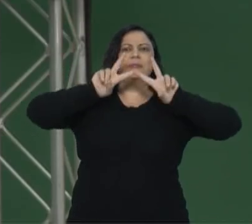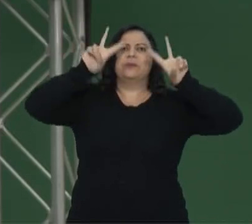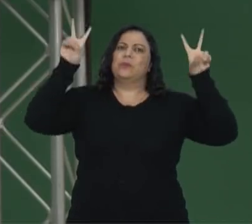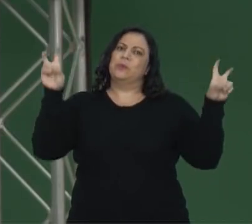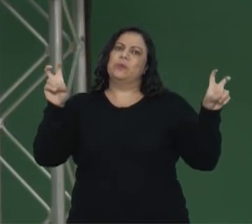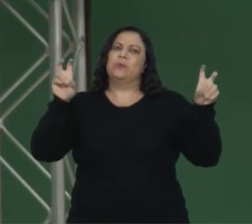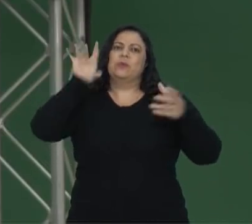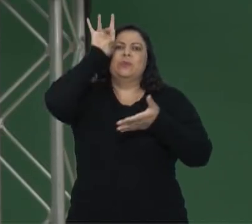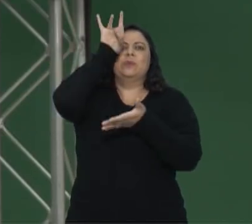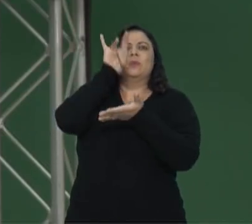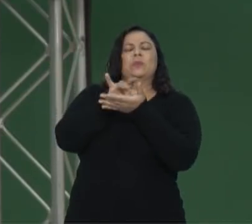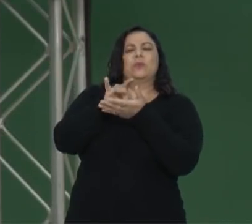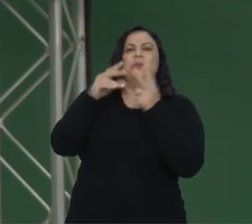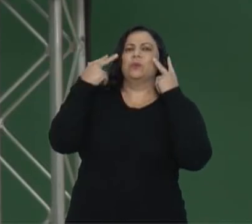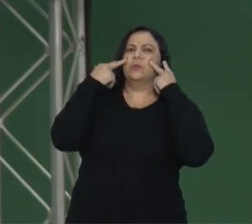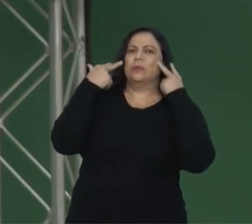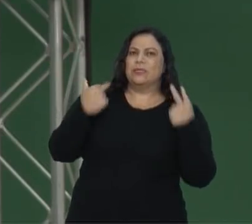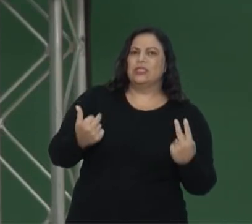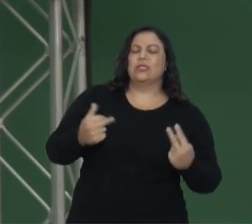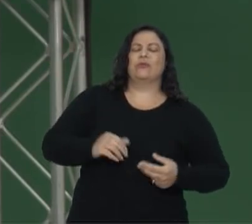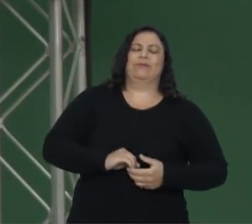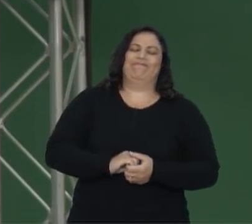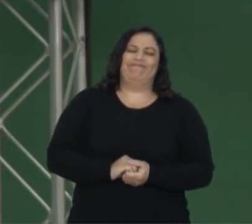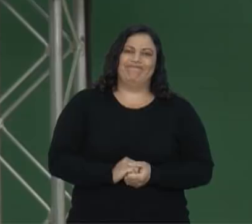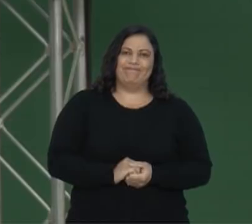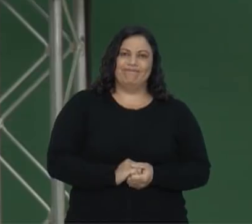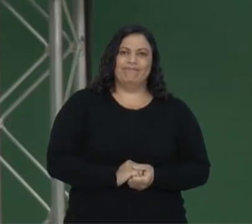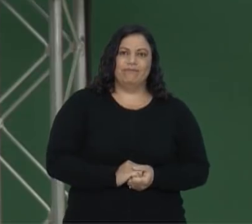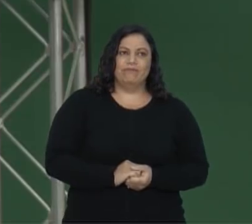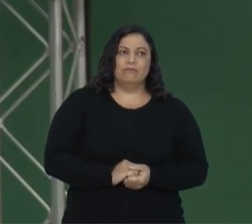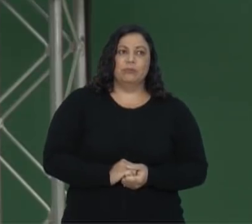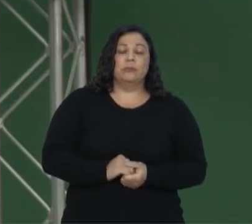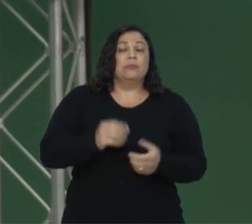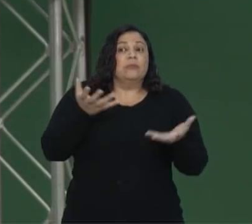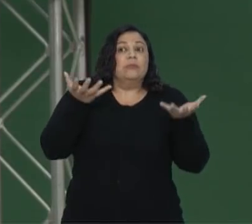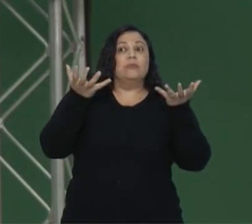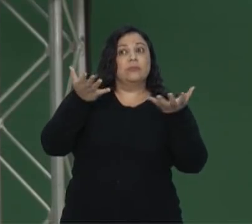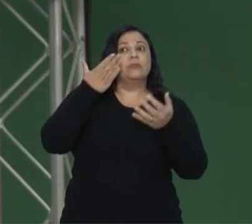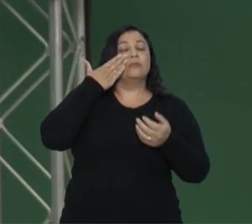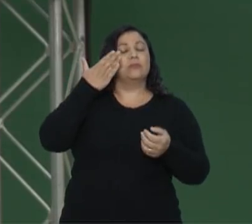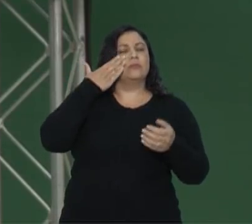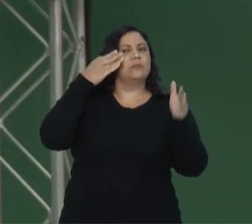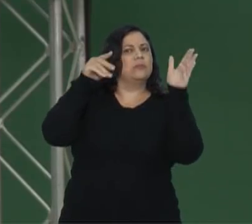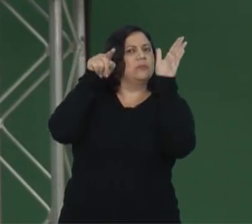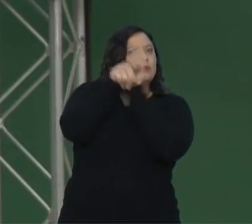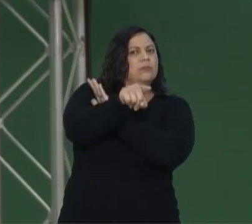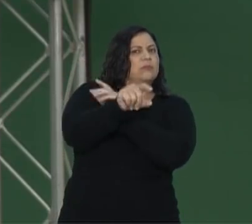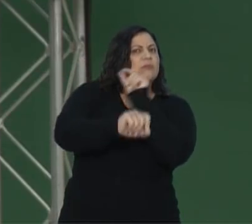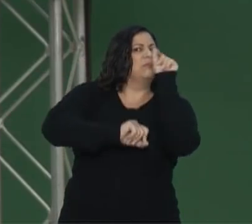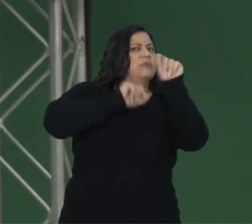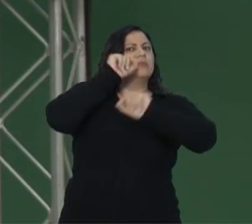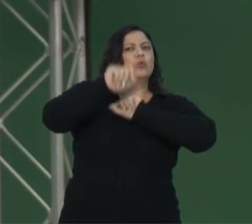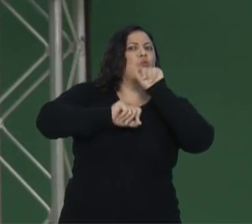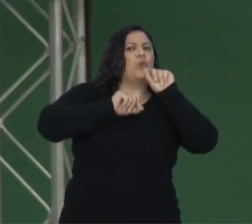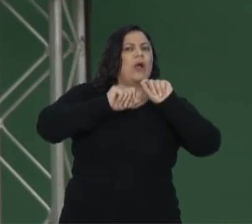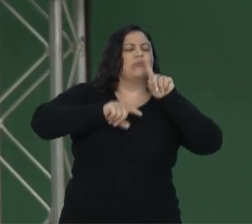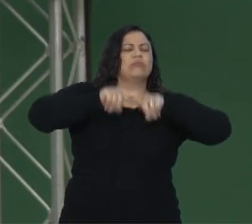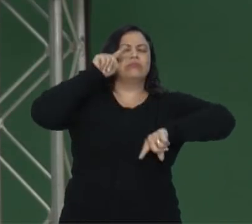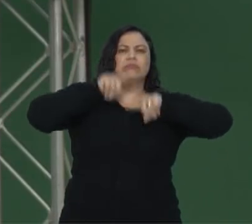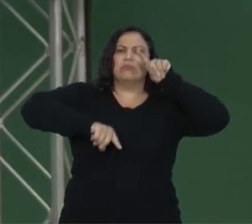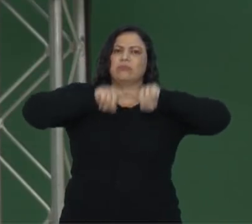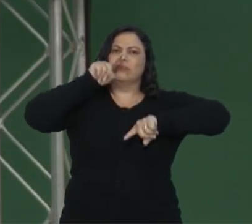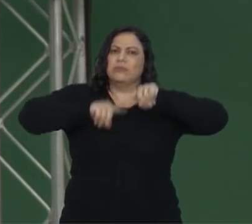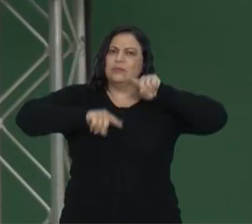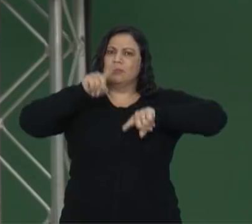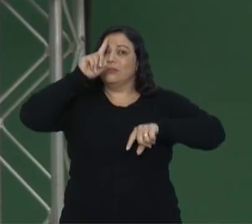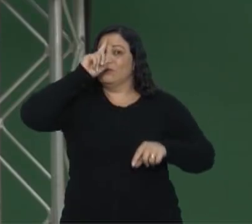sobre a origem natural e sintética. Eu quero saber nessa pergunta quais desses objetos